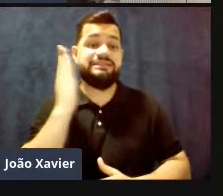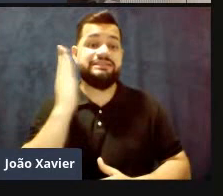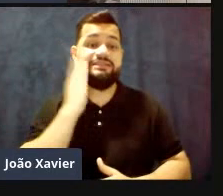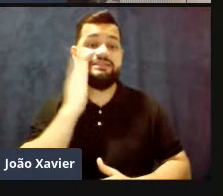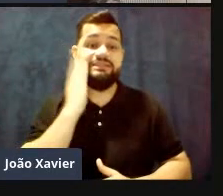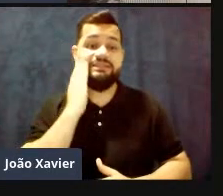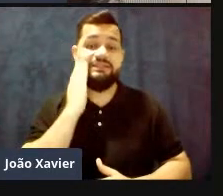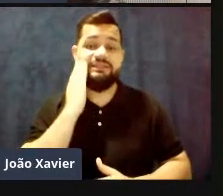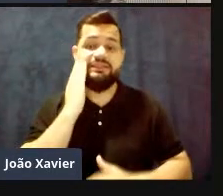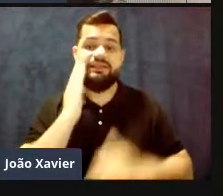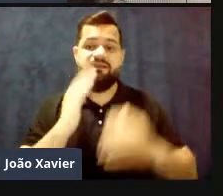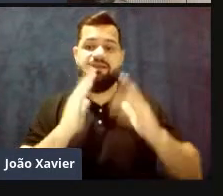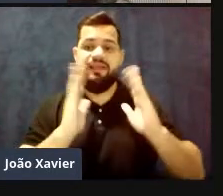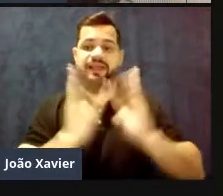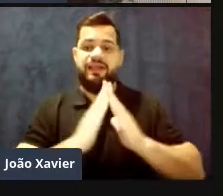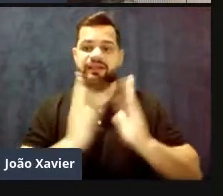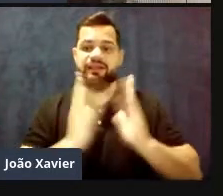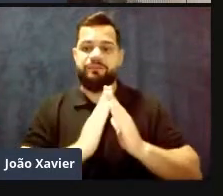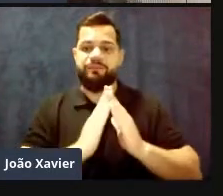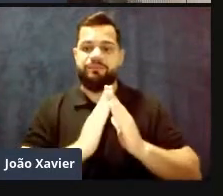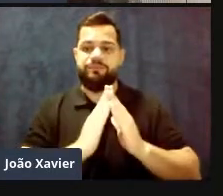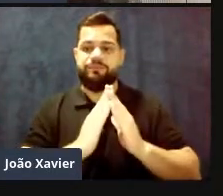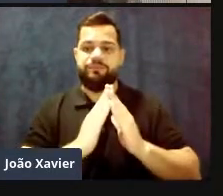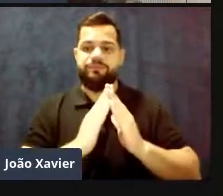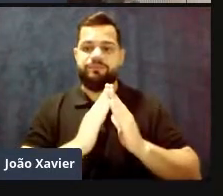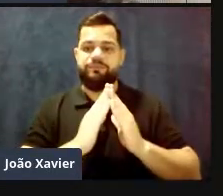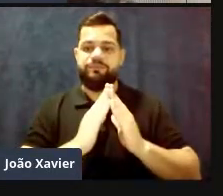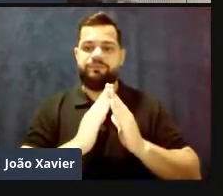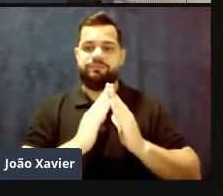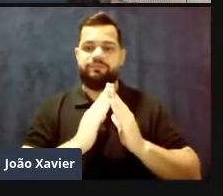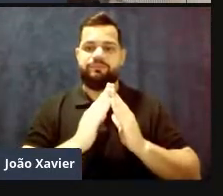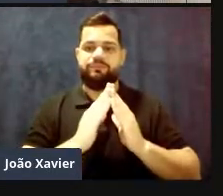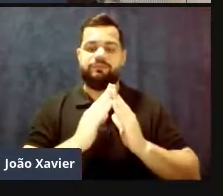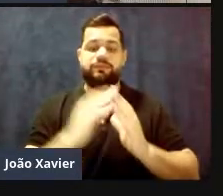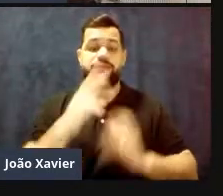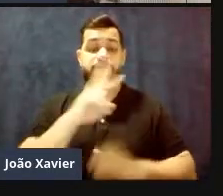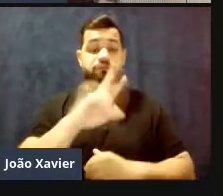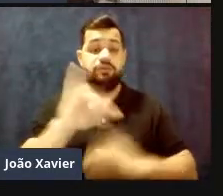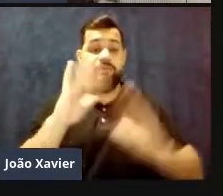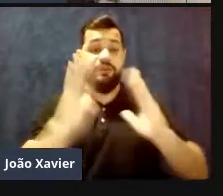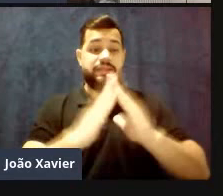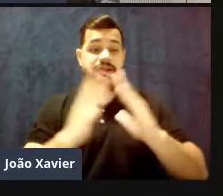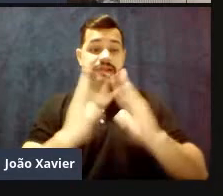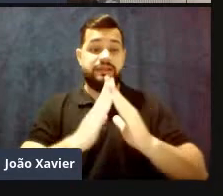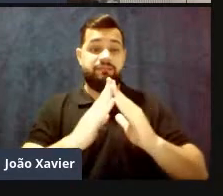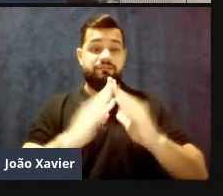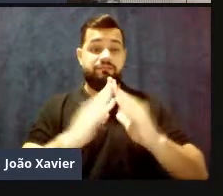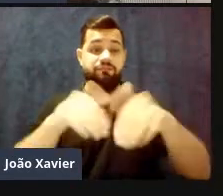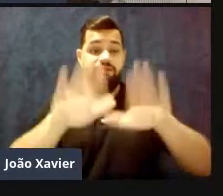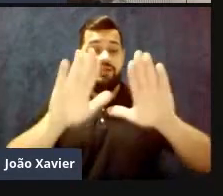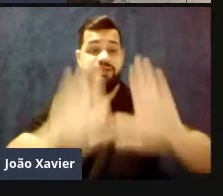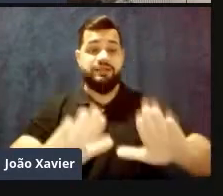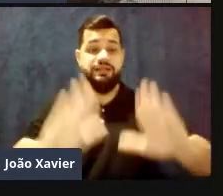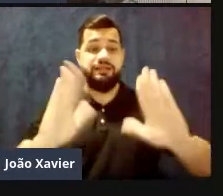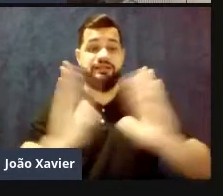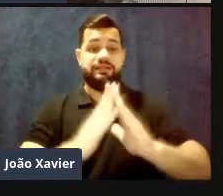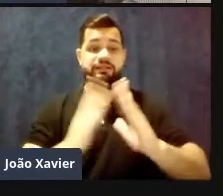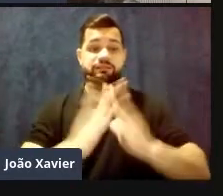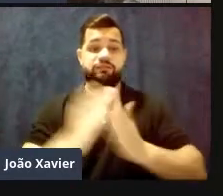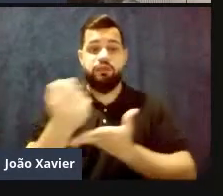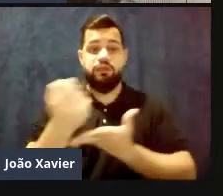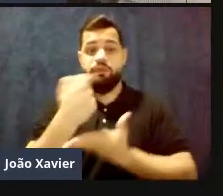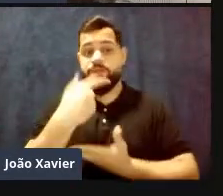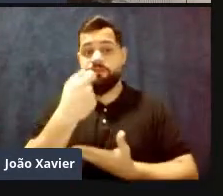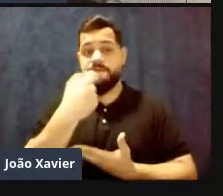de perto dos quintinhos. Eu falei, eu não vou ficar 10 dias fora daqui. Ela falou, você vai para casa agora. Você vai pegar um atestado, você vai iniciar a medicação, você vai descer lá embaixo, fazer